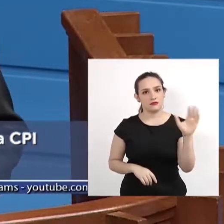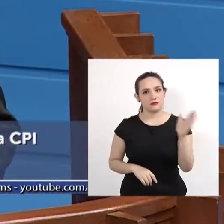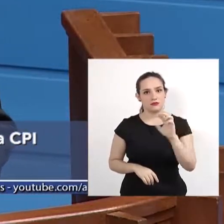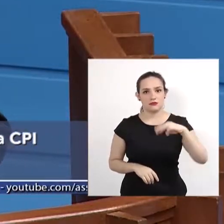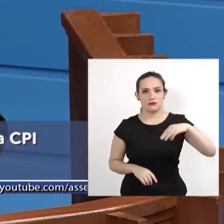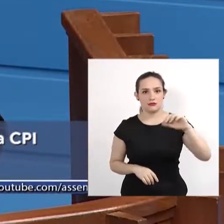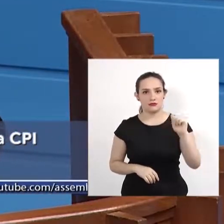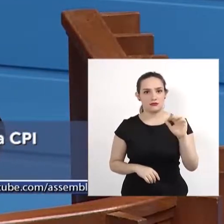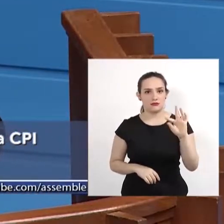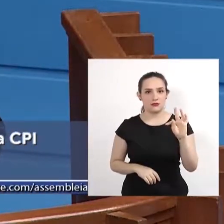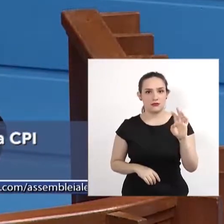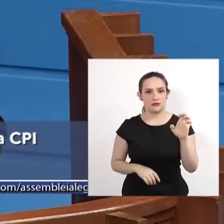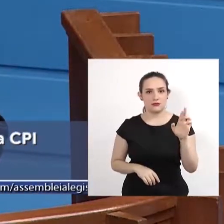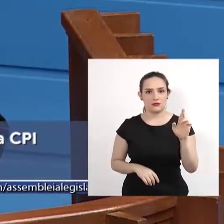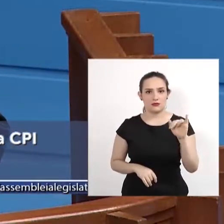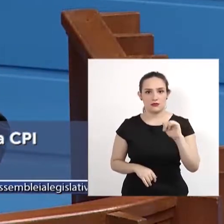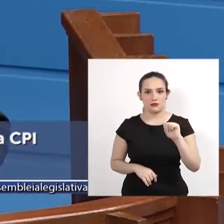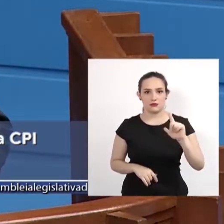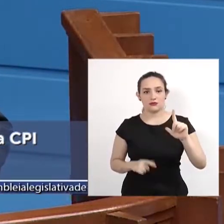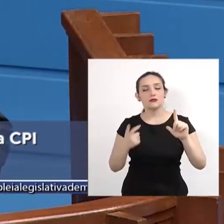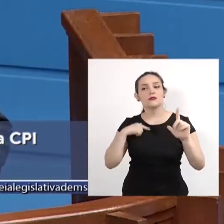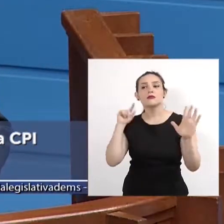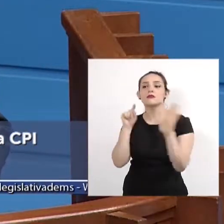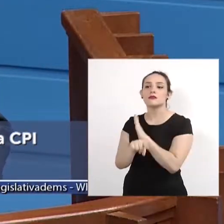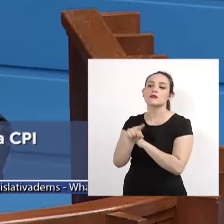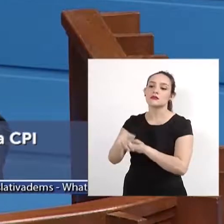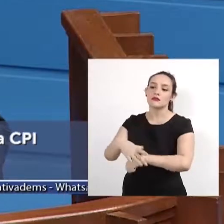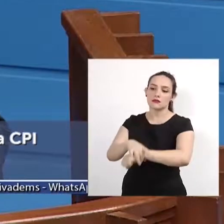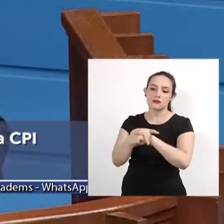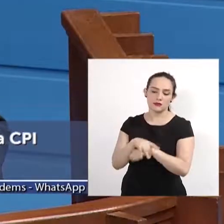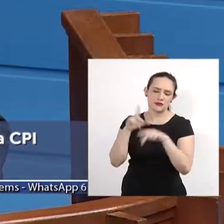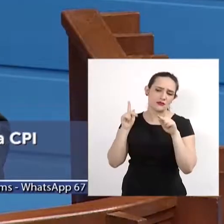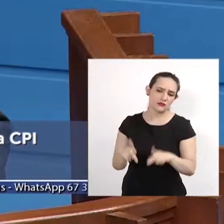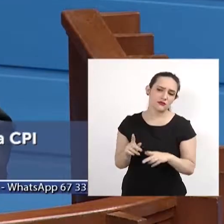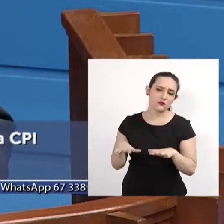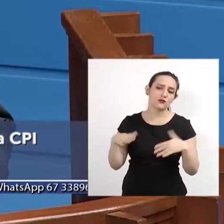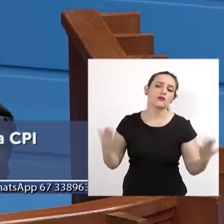Defensoria Pública de Direitos do Consumidor em Dourados,